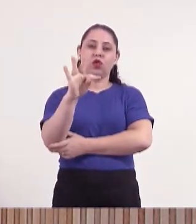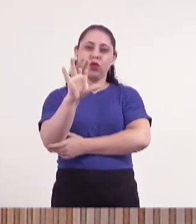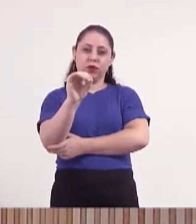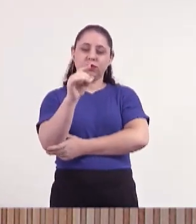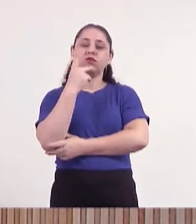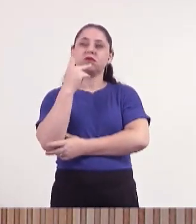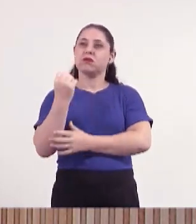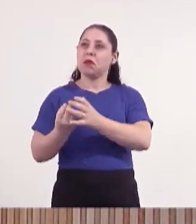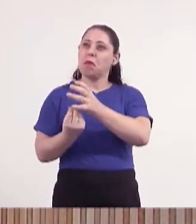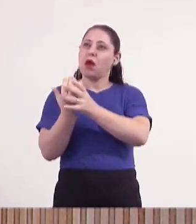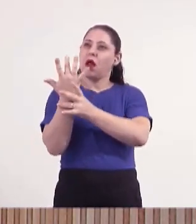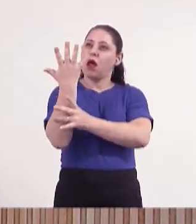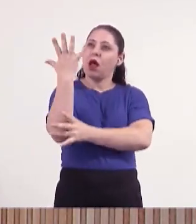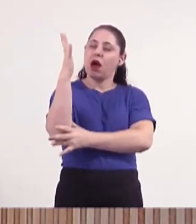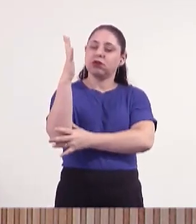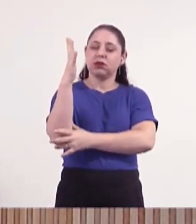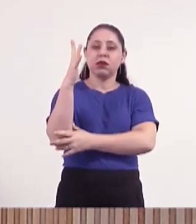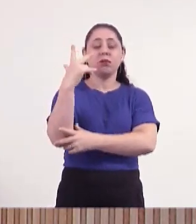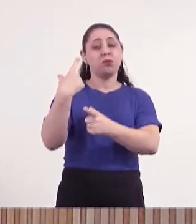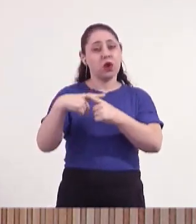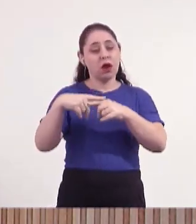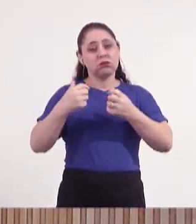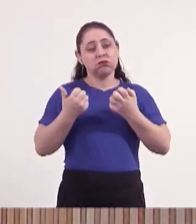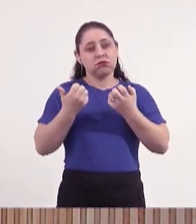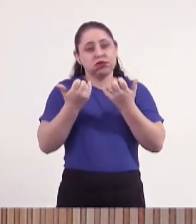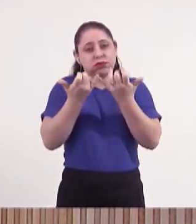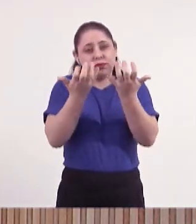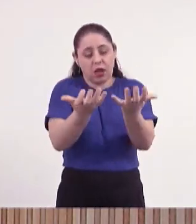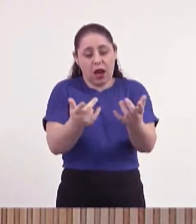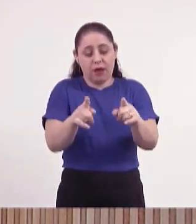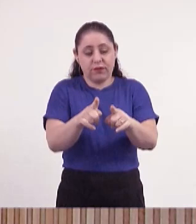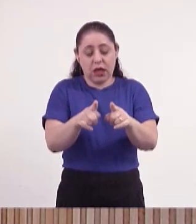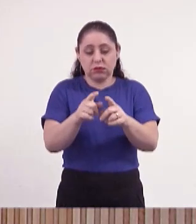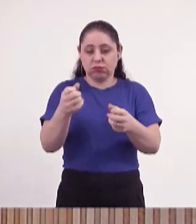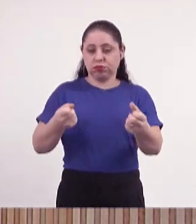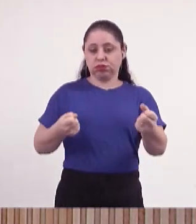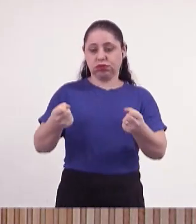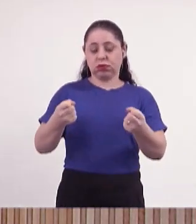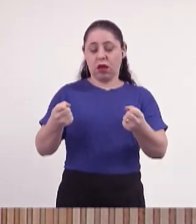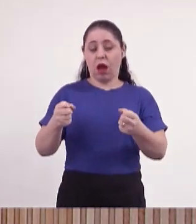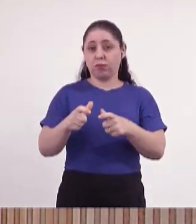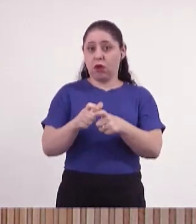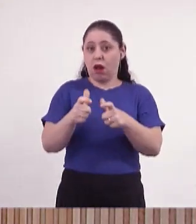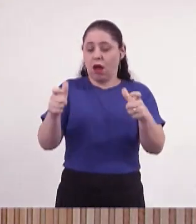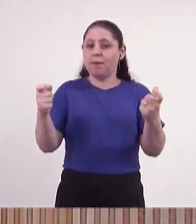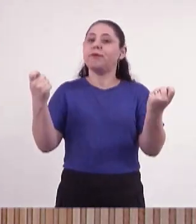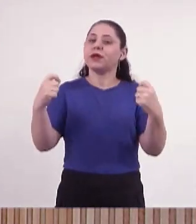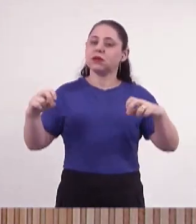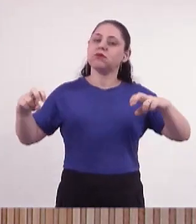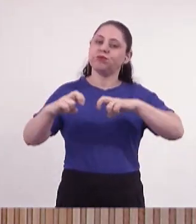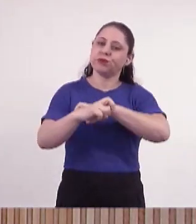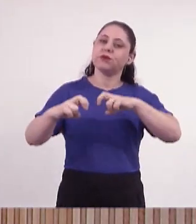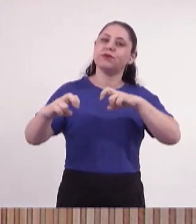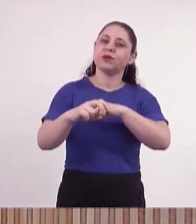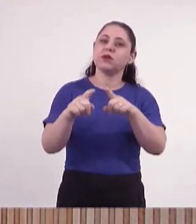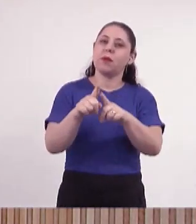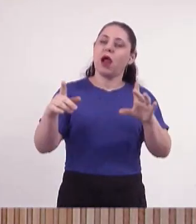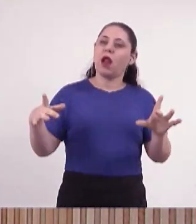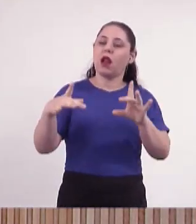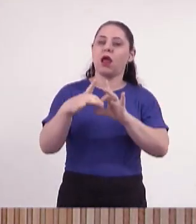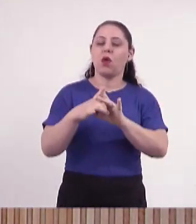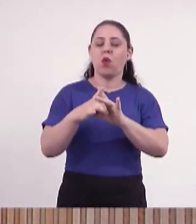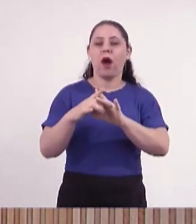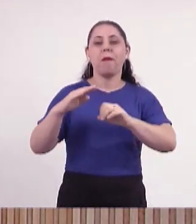de veículos em decorrência desse novo setor que tem crescido muito aqui em Mato Grosso do Sul. Você vê, inclusive, conexão